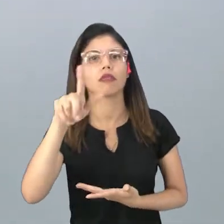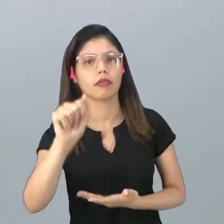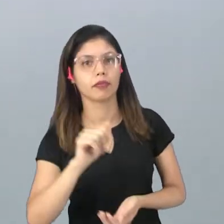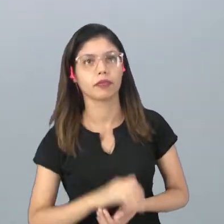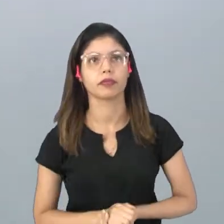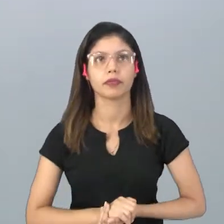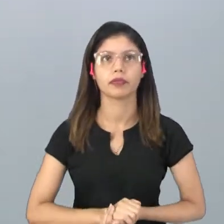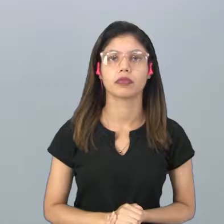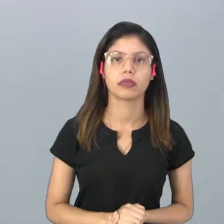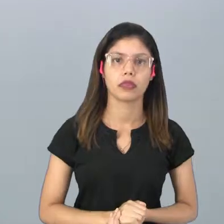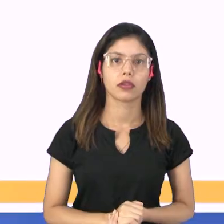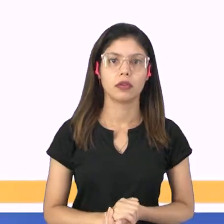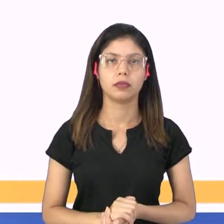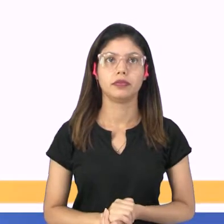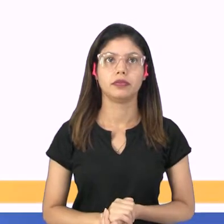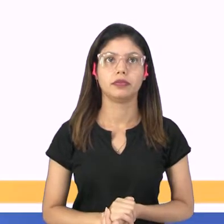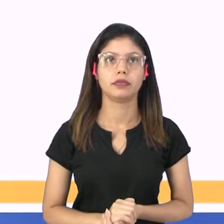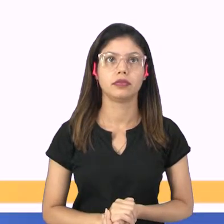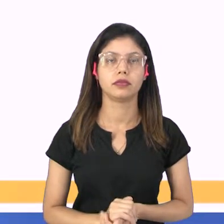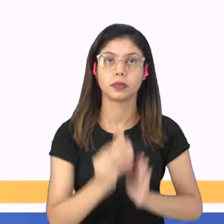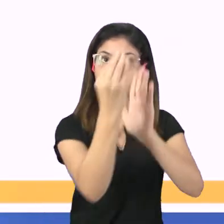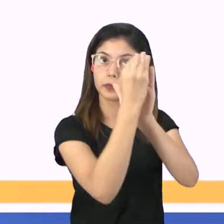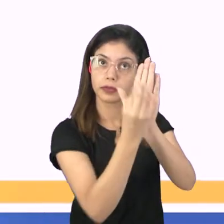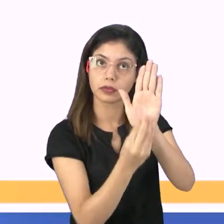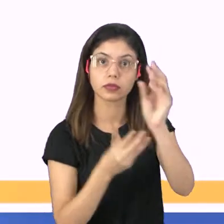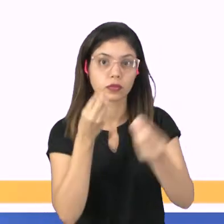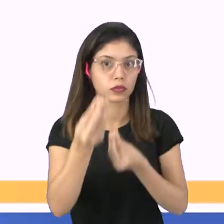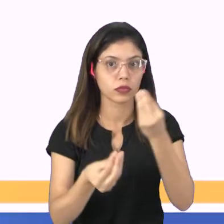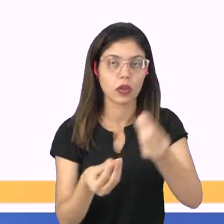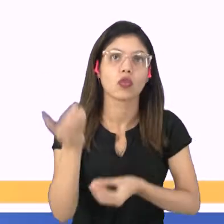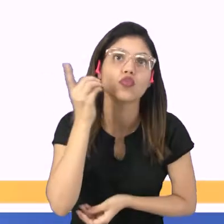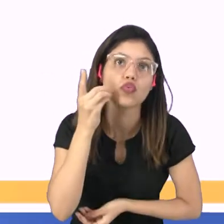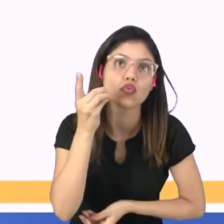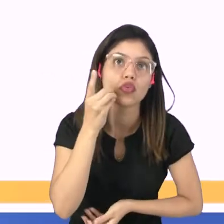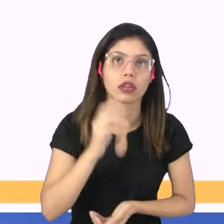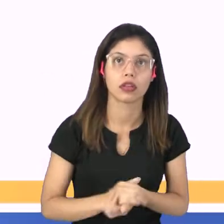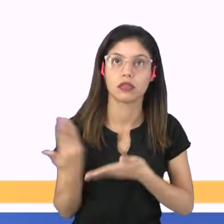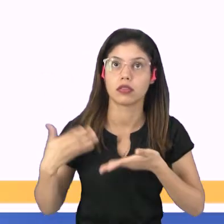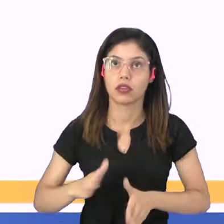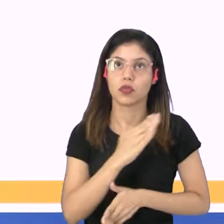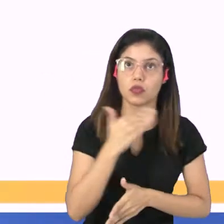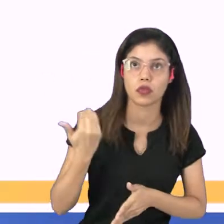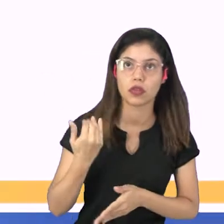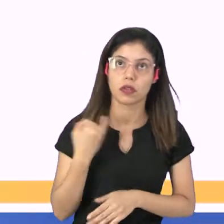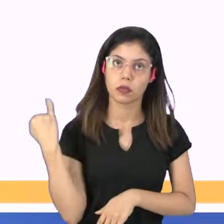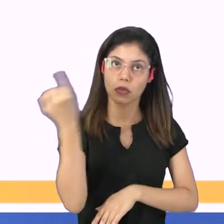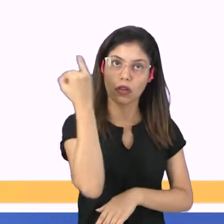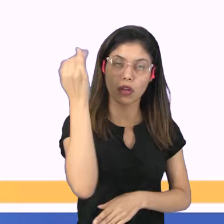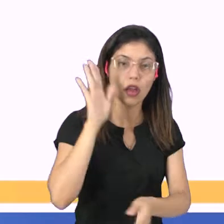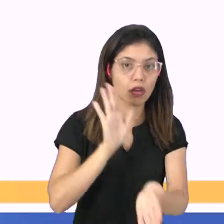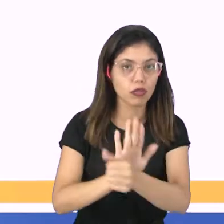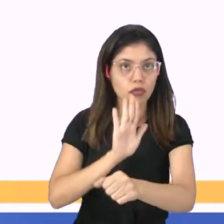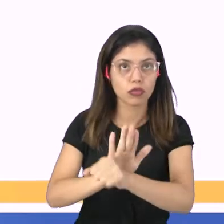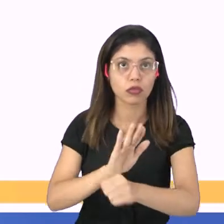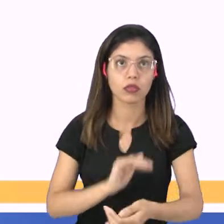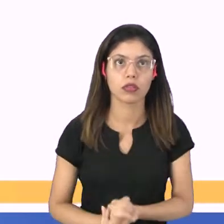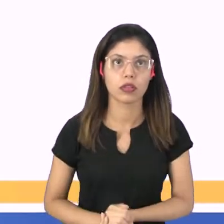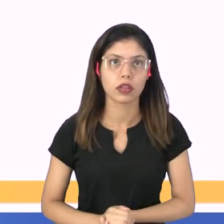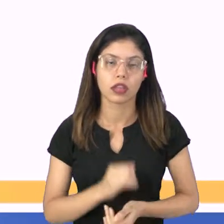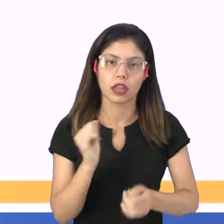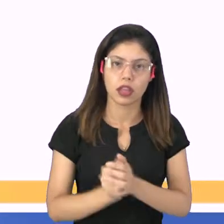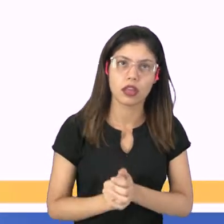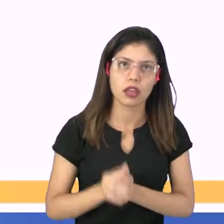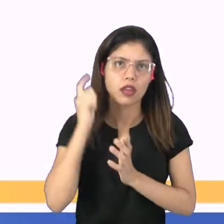Acompanhe comigo aí na telinha. Biografia, ó. Dados como data de nascimento e morte, principais